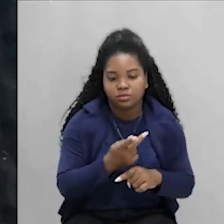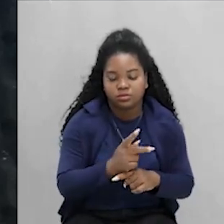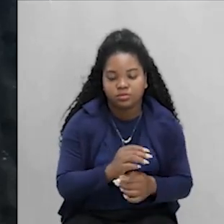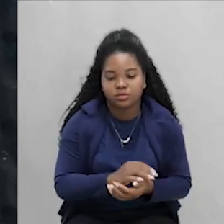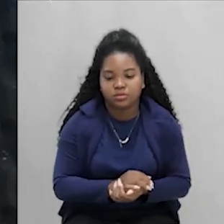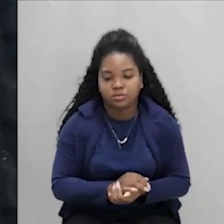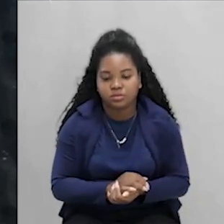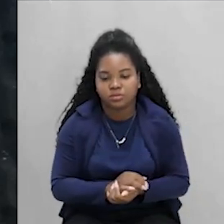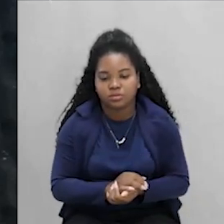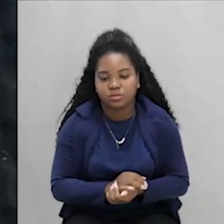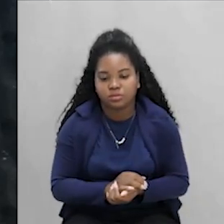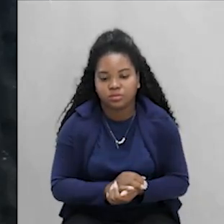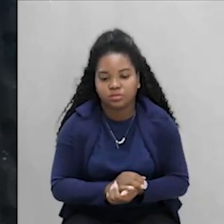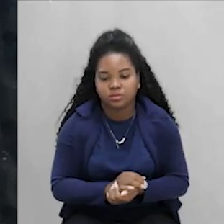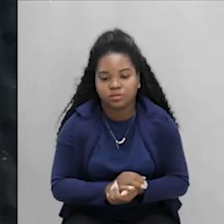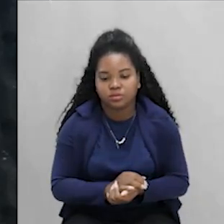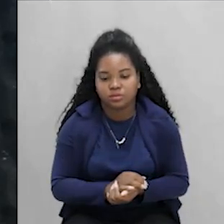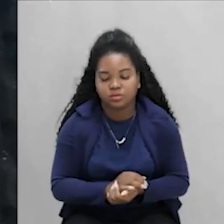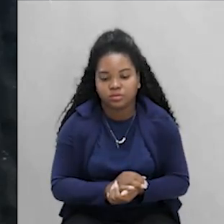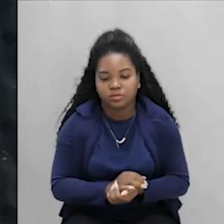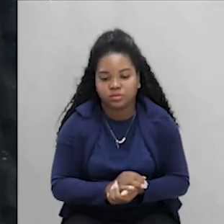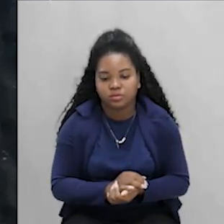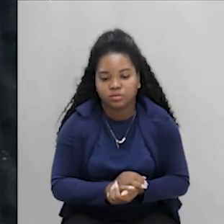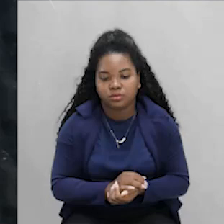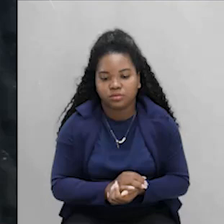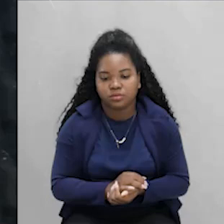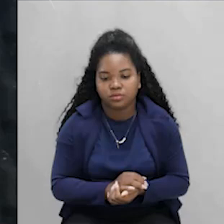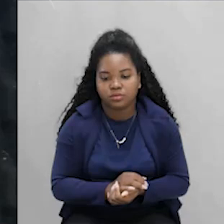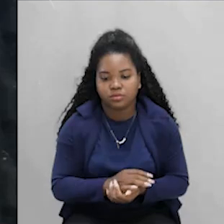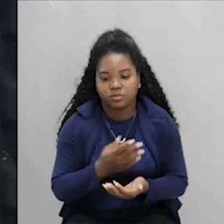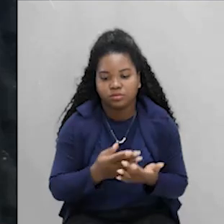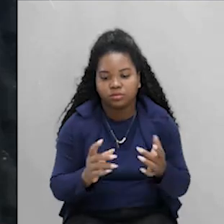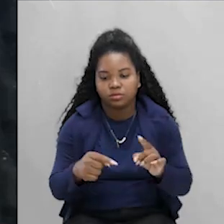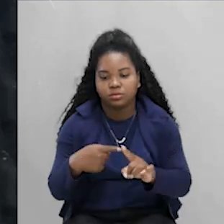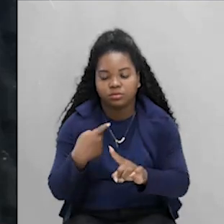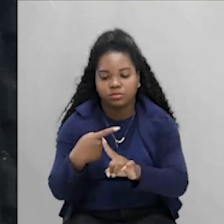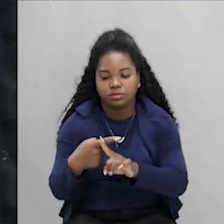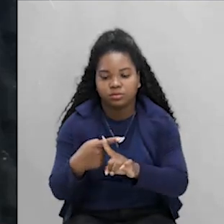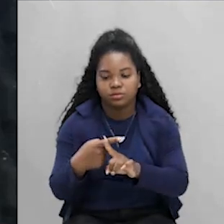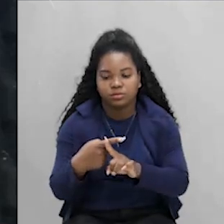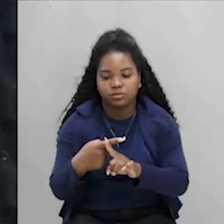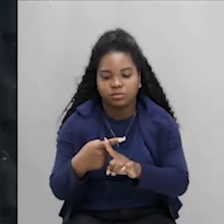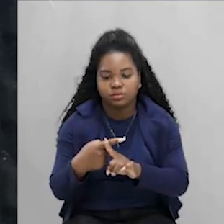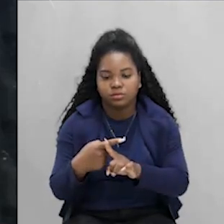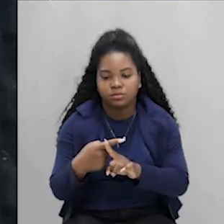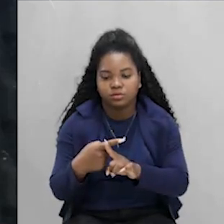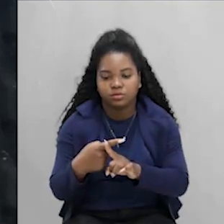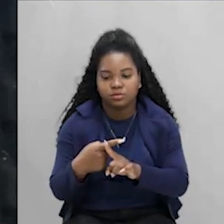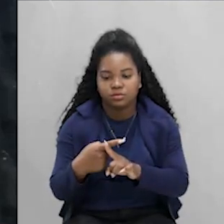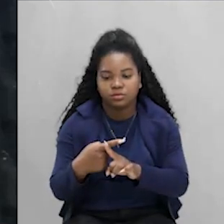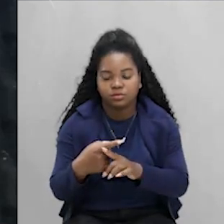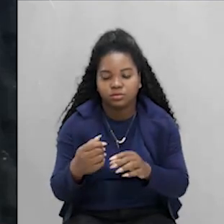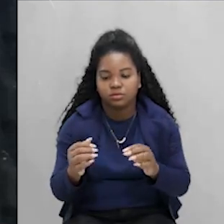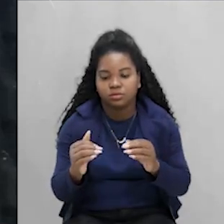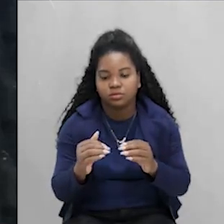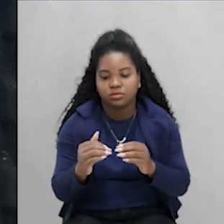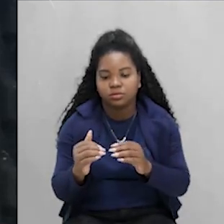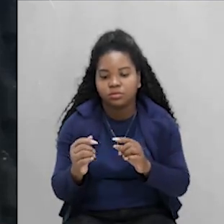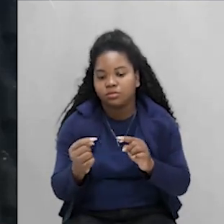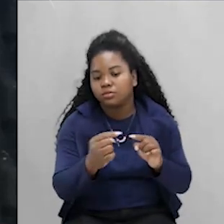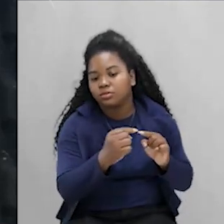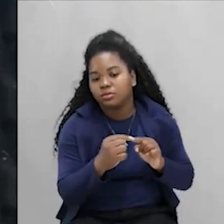que é um pedaço Positivo né um trecho positivo que vai se combinar com